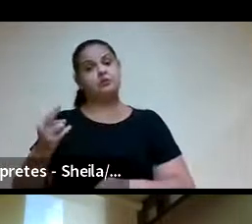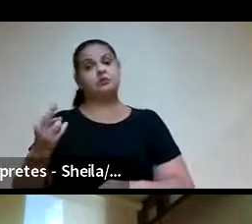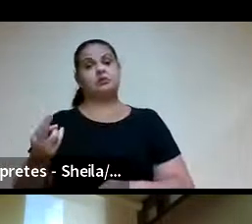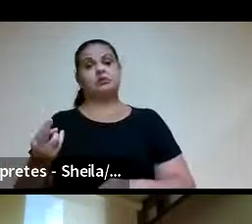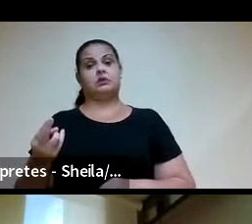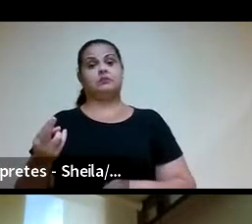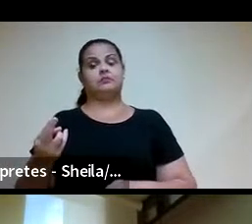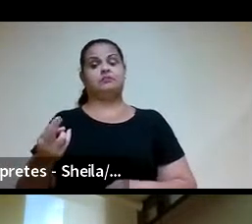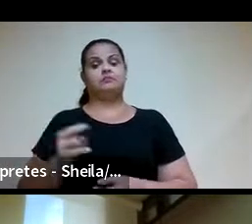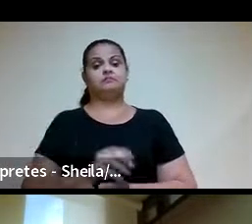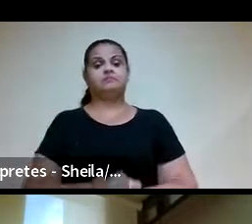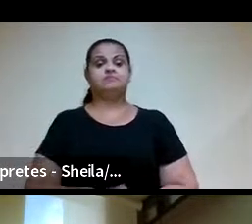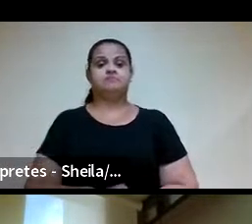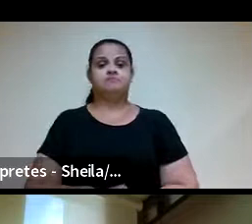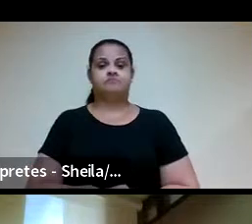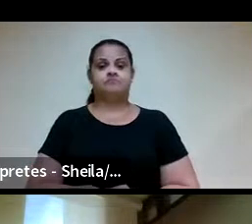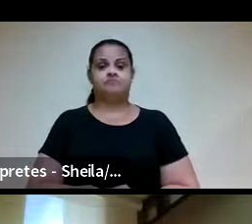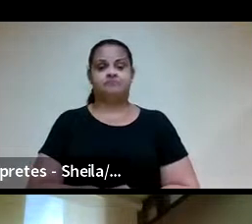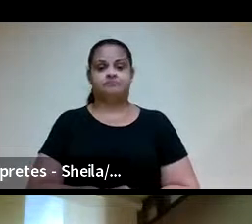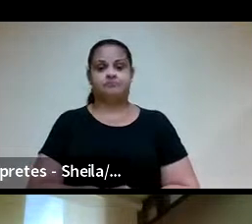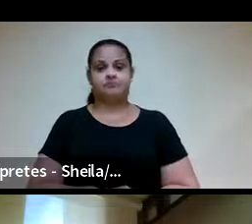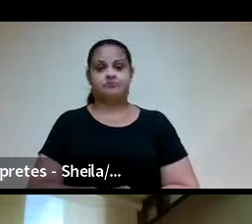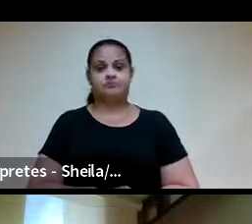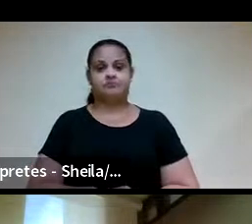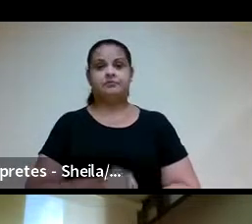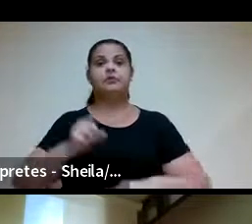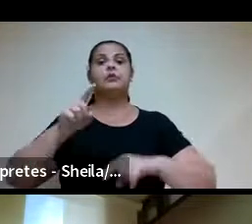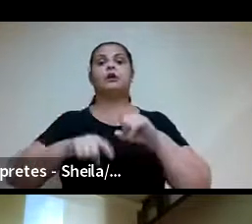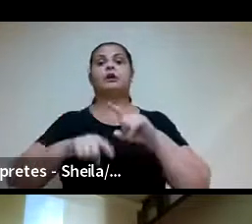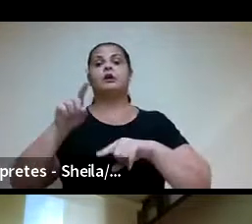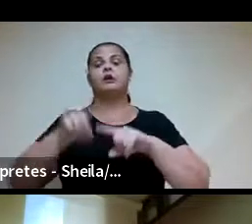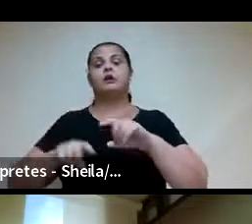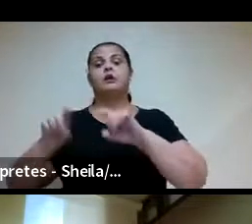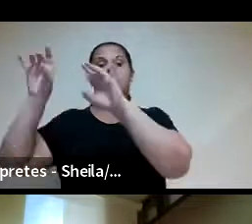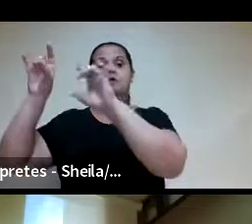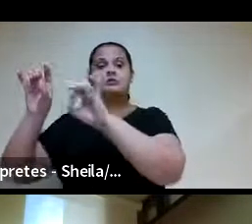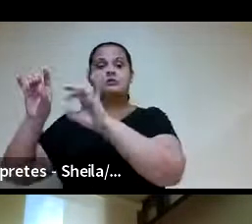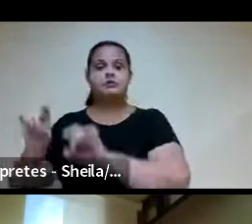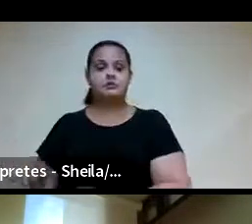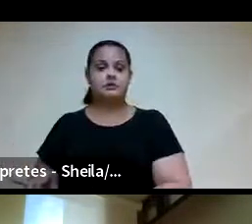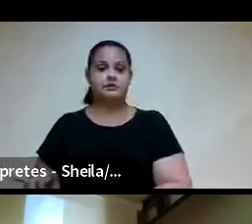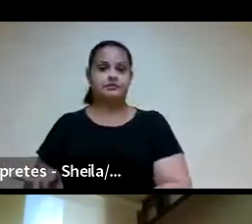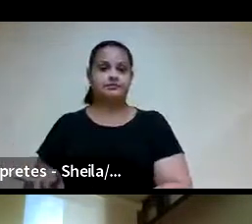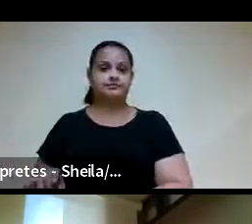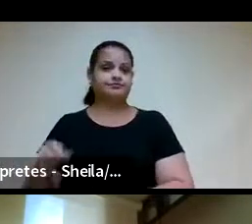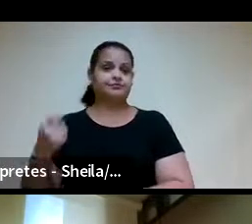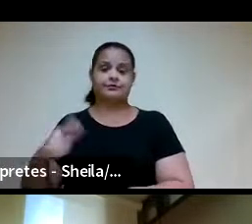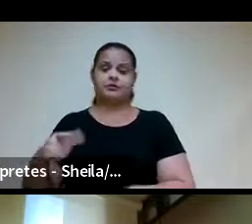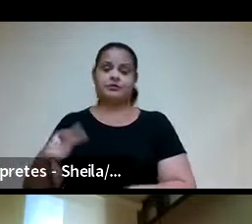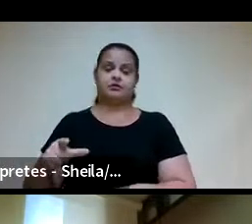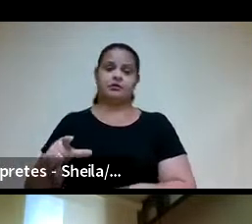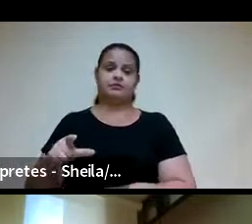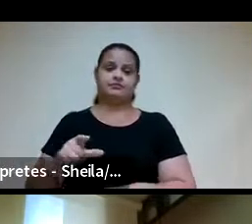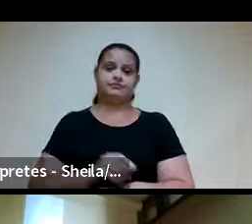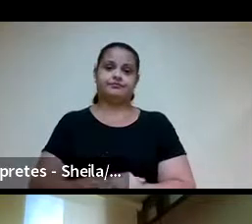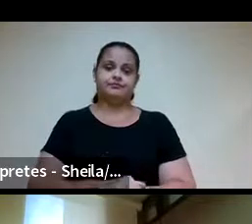a não ser que seja em questões especialíssimas, o que não é o caso. Até